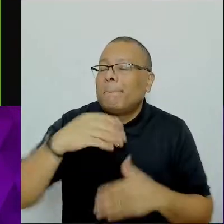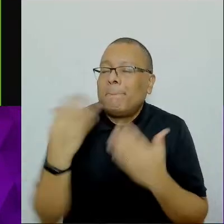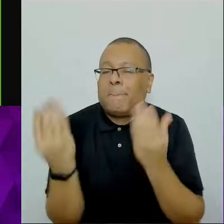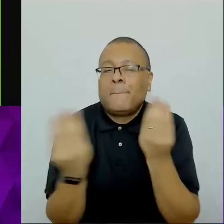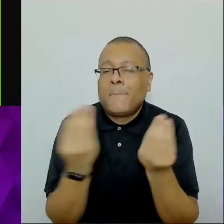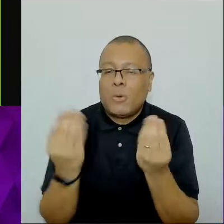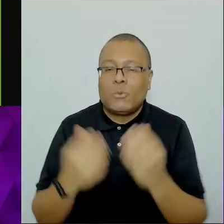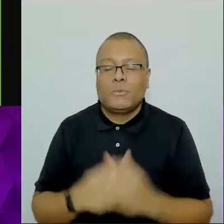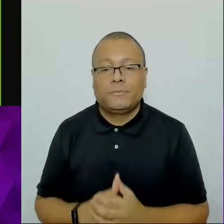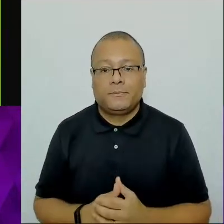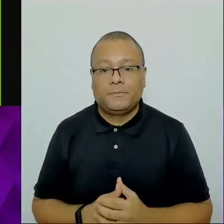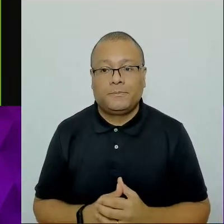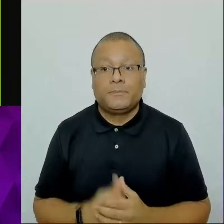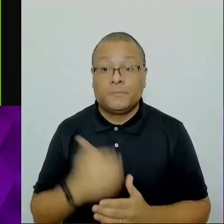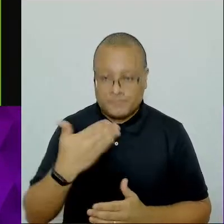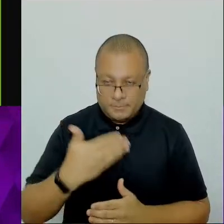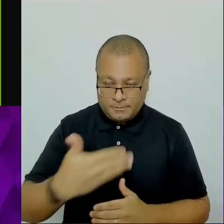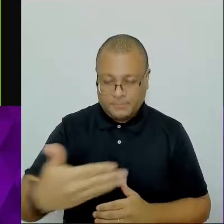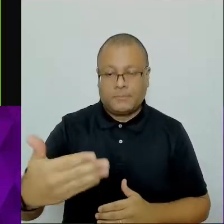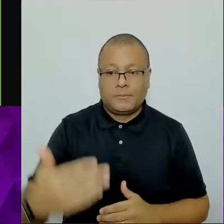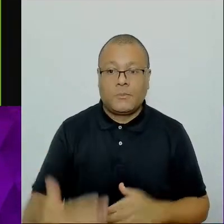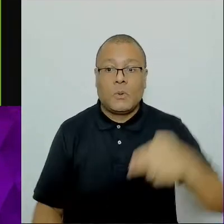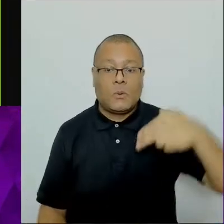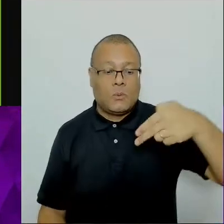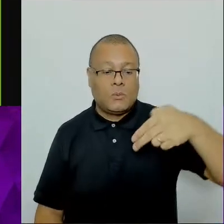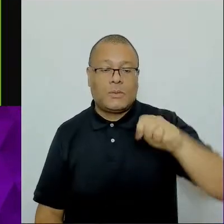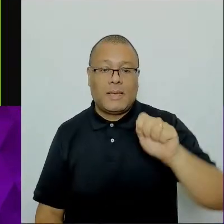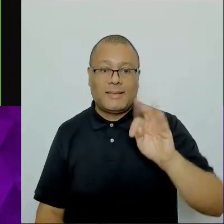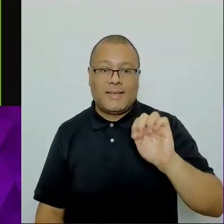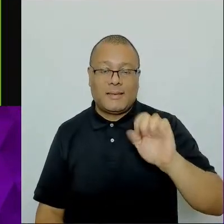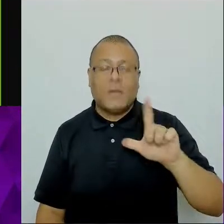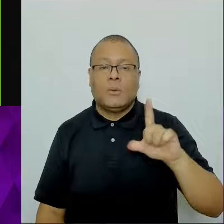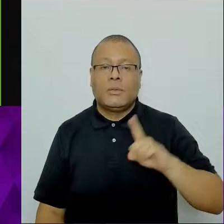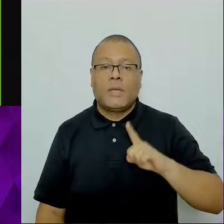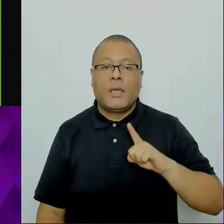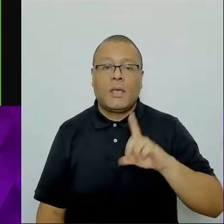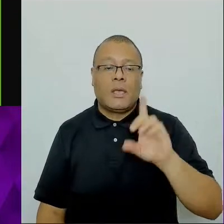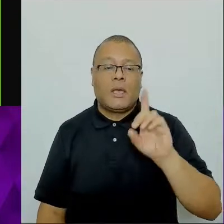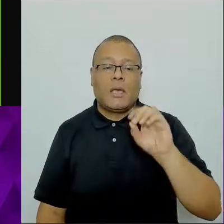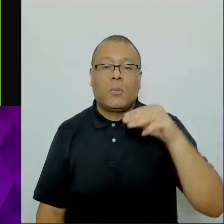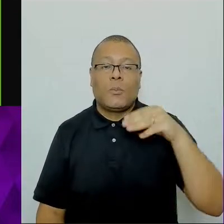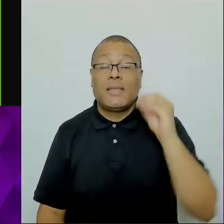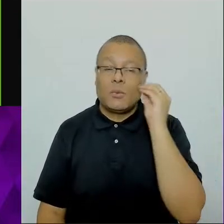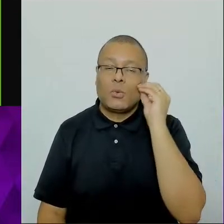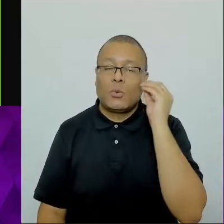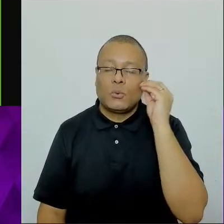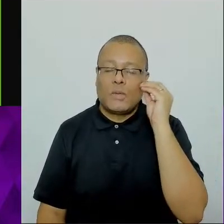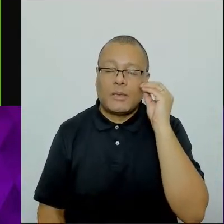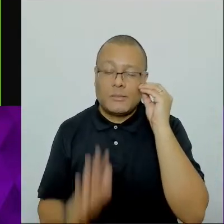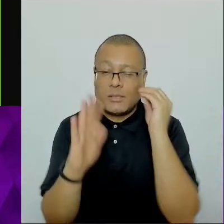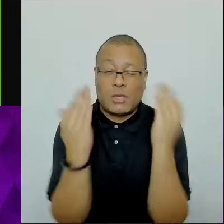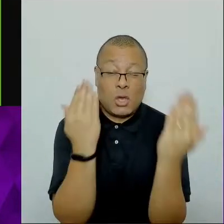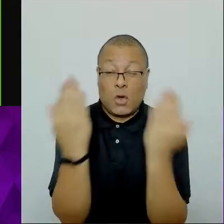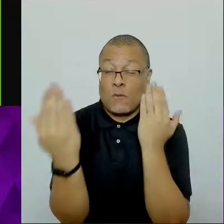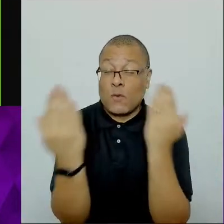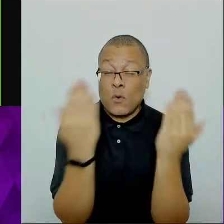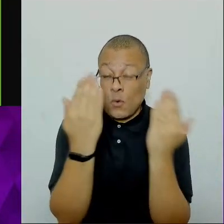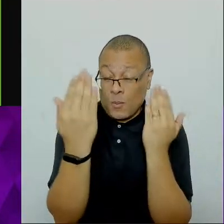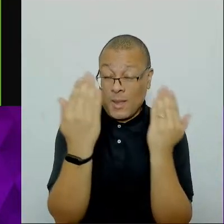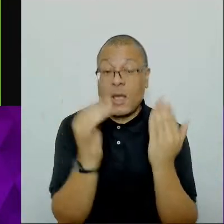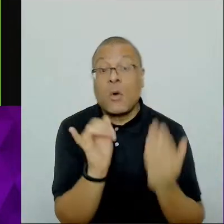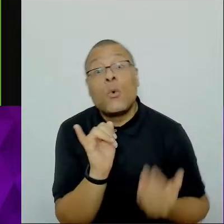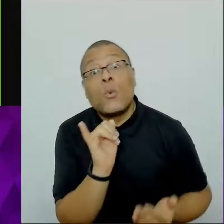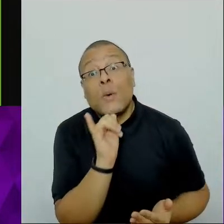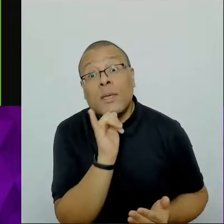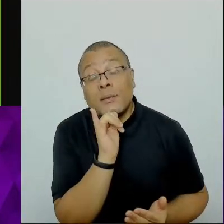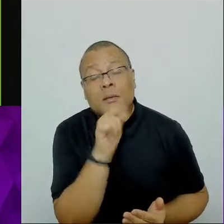prática? Daqui a pouco o Nathaniel ele vai fazer uma demo, mas antes eu queria só fazer um paralelo aqui para vocês